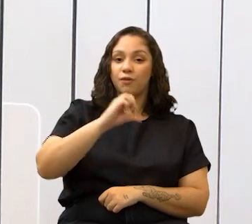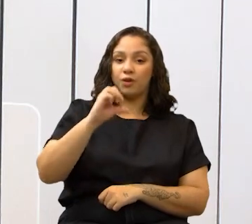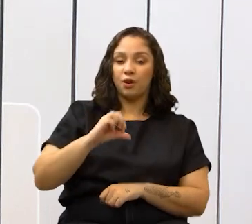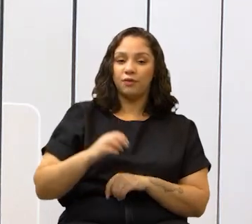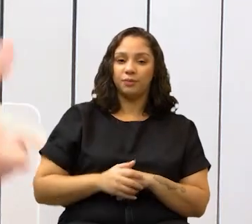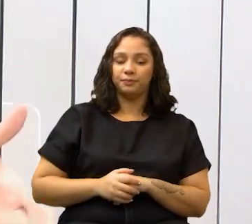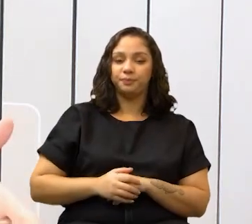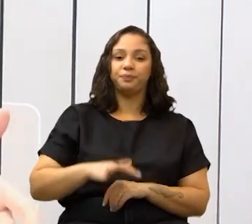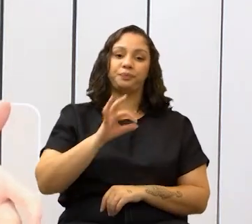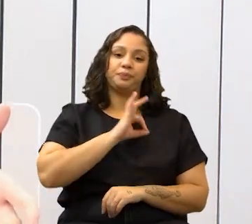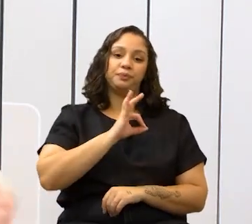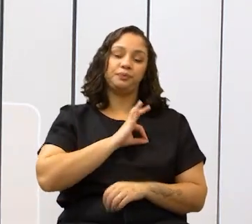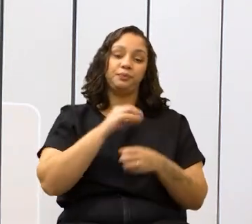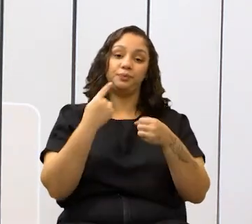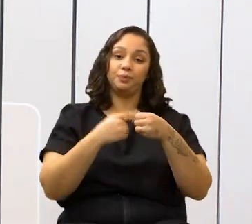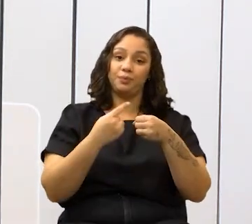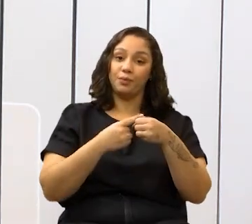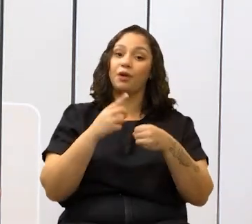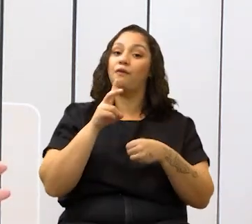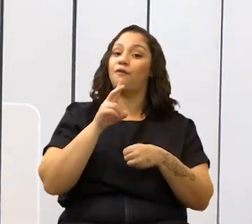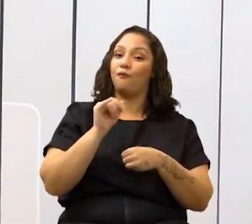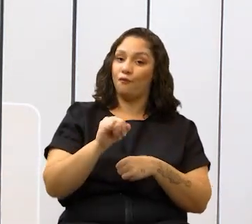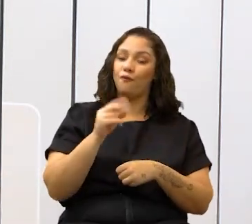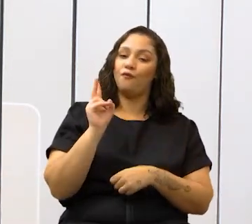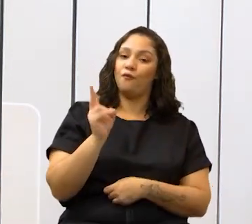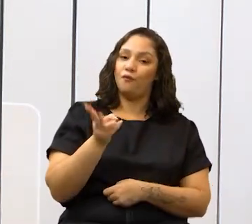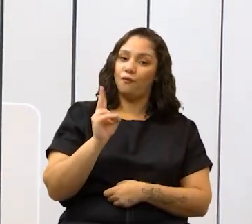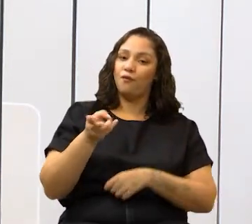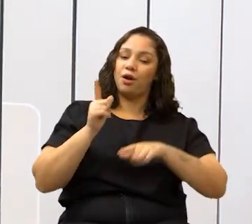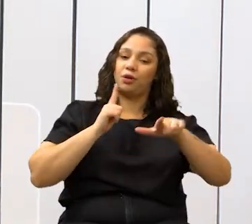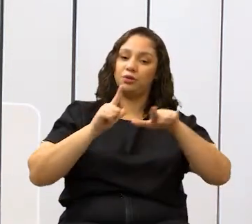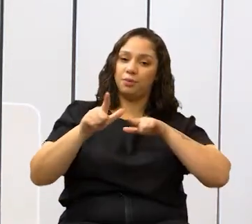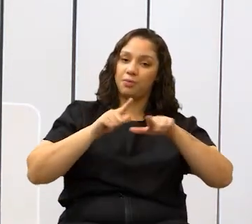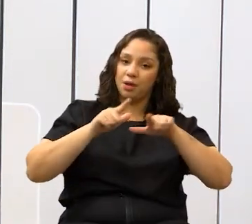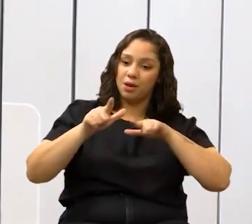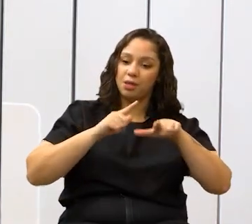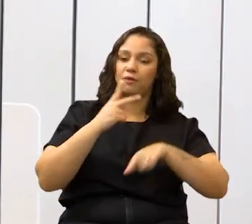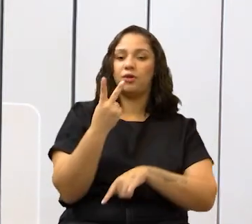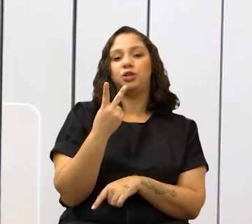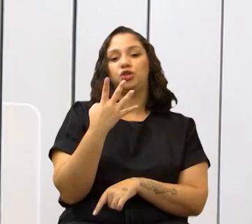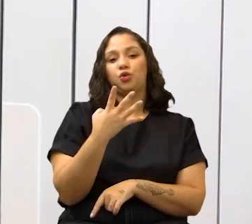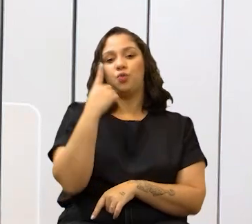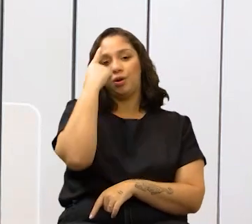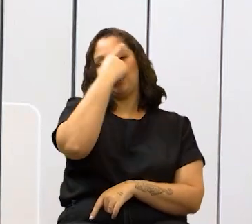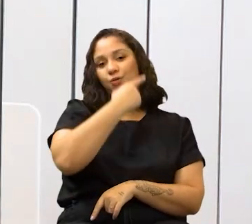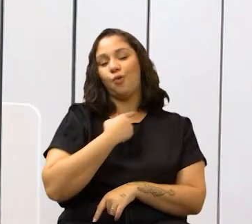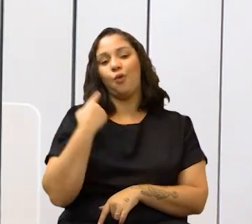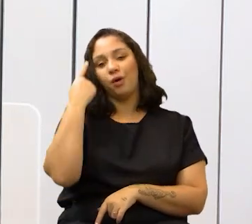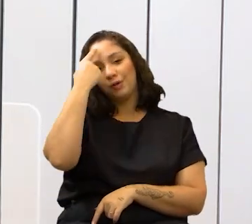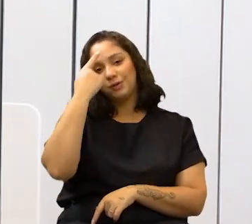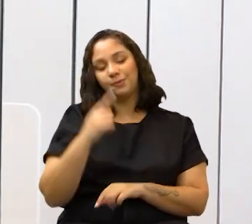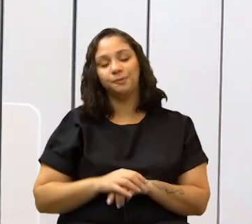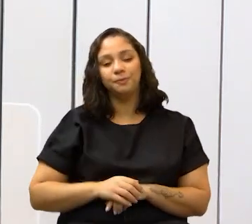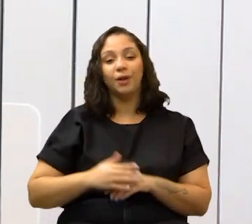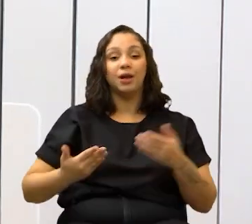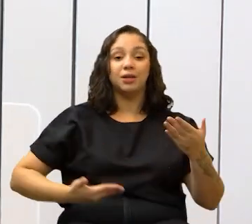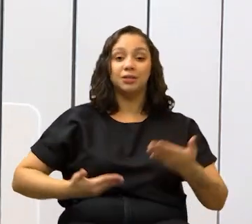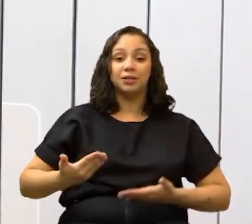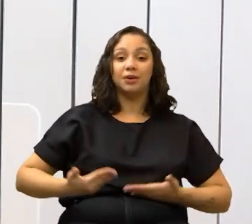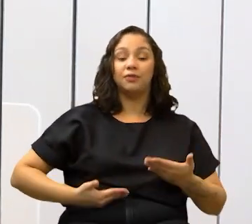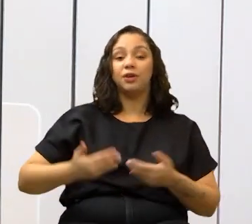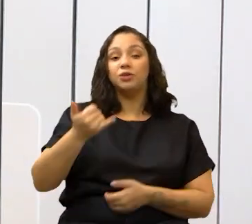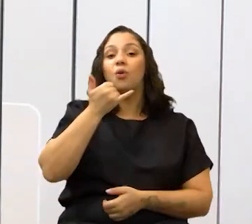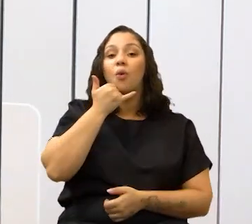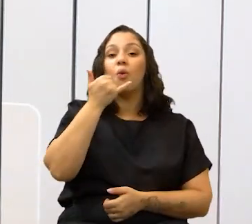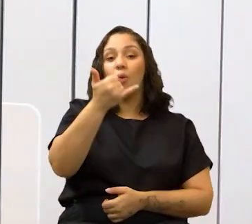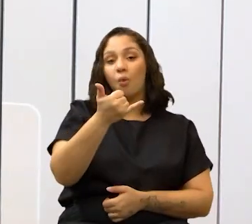199. A Guarda Municipal vai manter a rotina de trabalho com funcionamento 24 horas. O serviço é